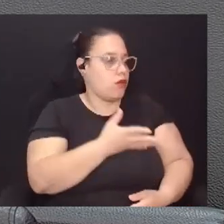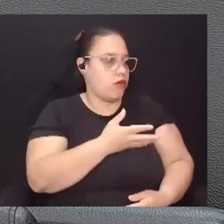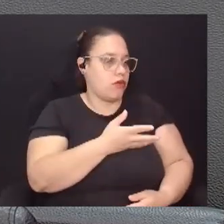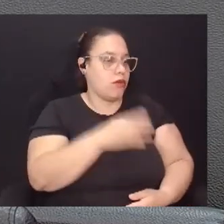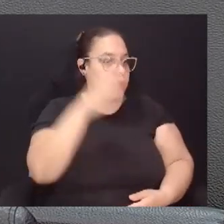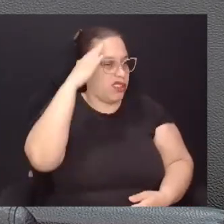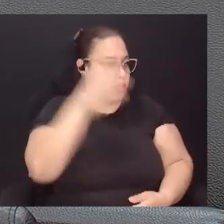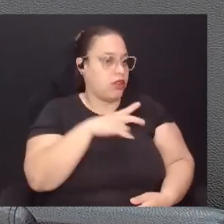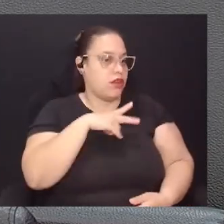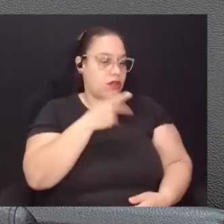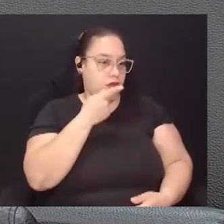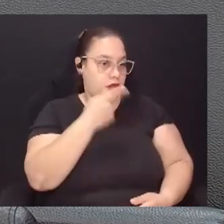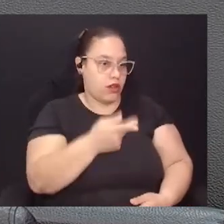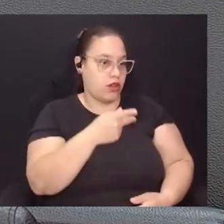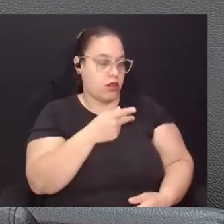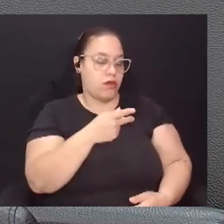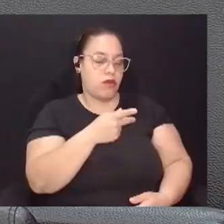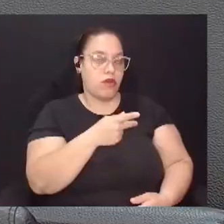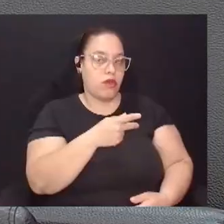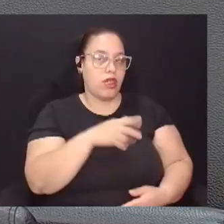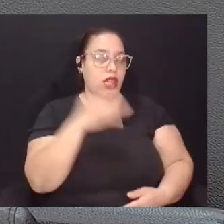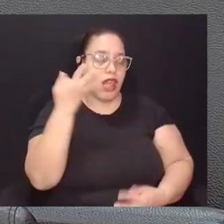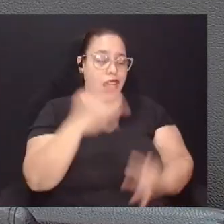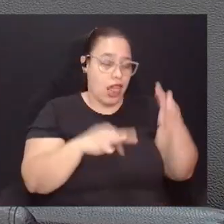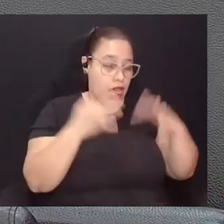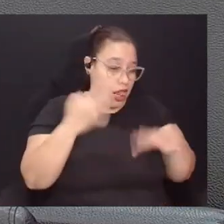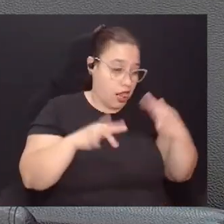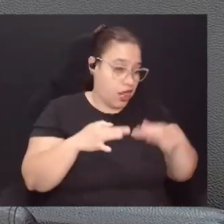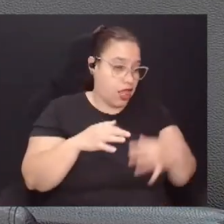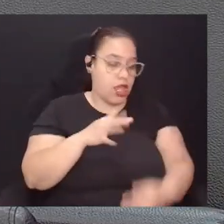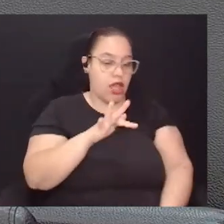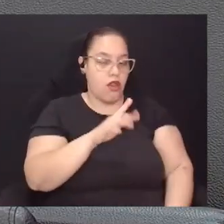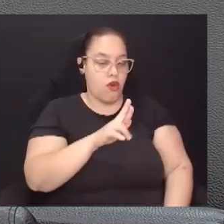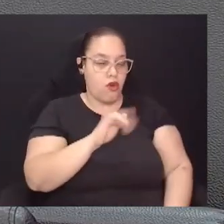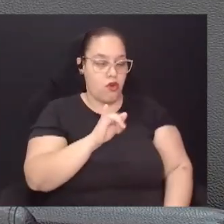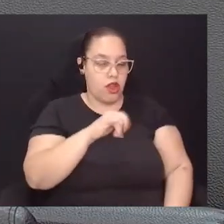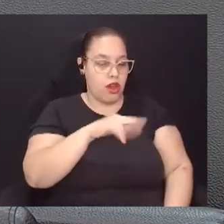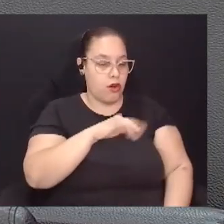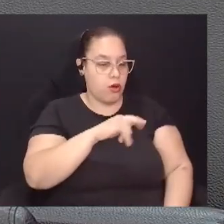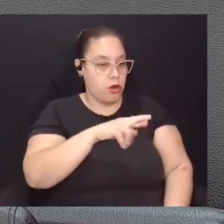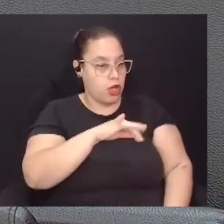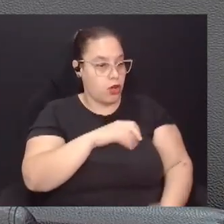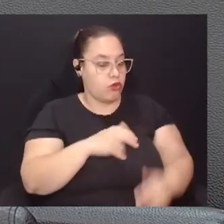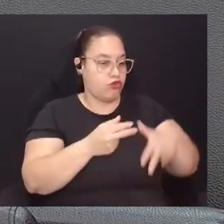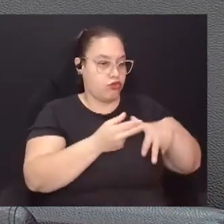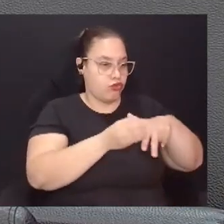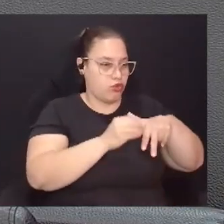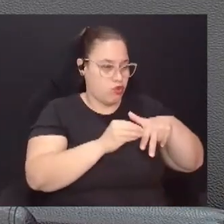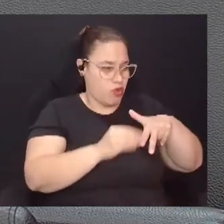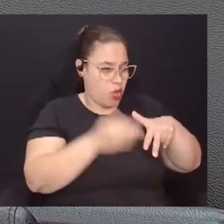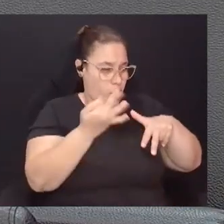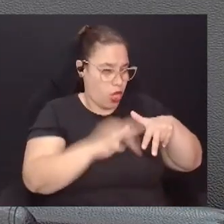muito grande, principalmente quando a gente fala no campo das dores, né? Fibromialgia, né? Das epilepsias,